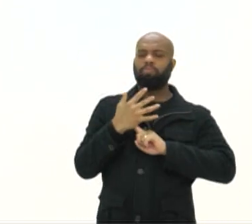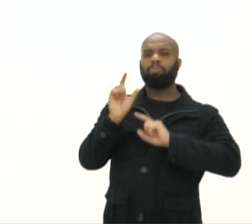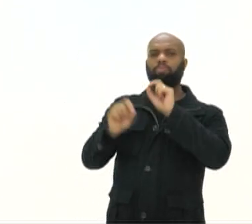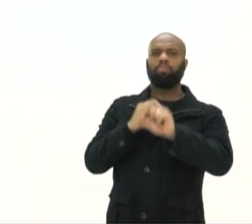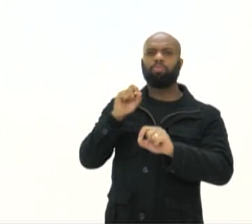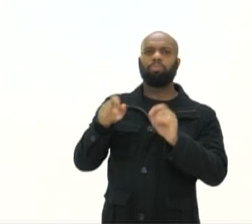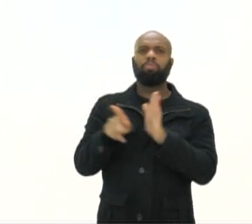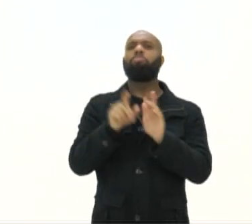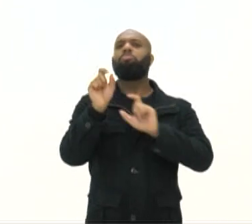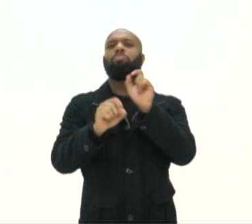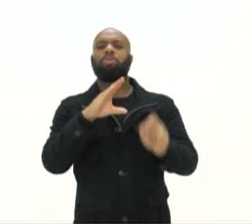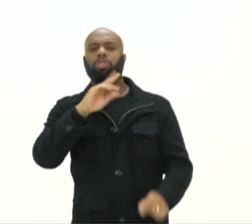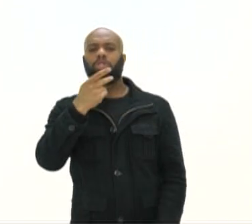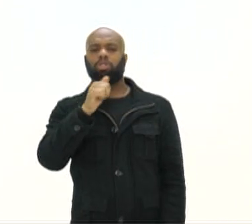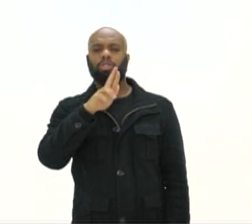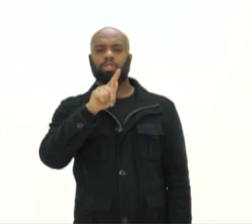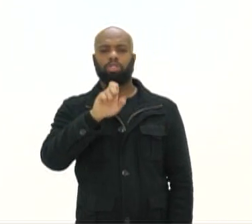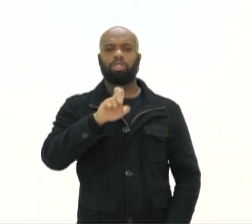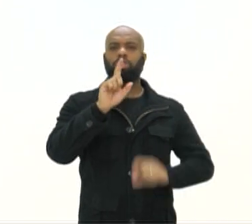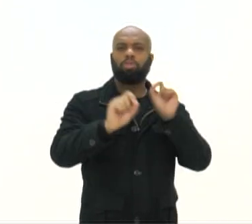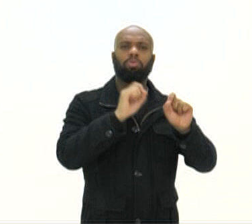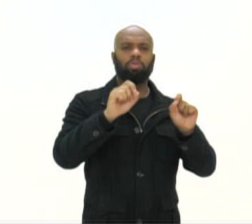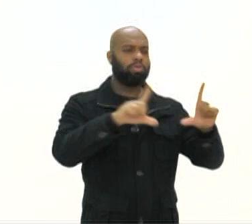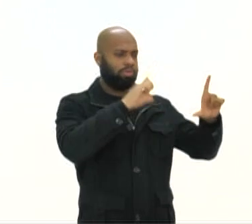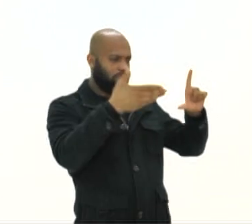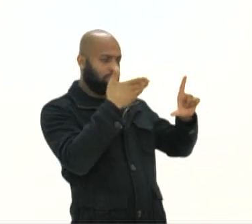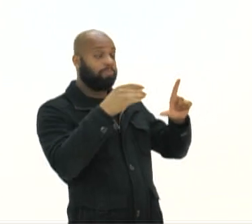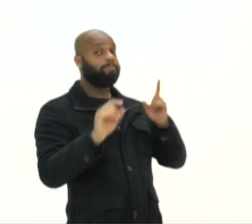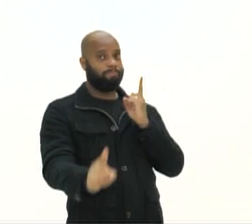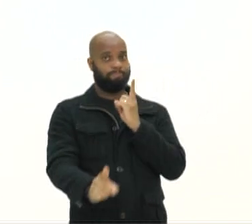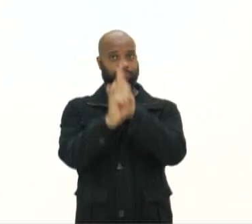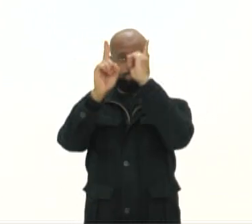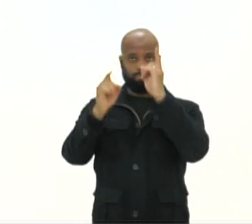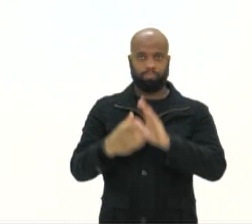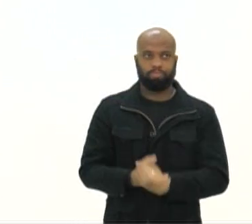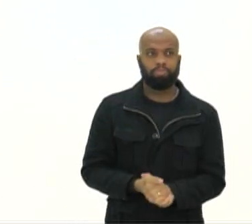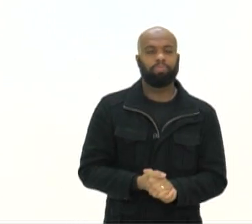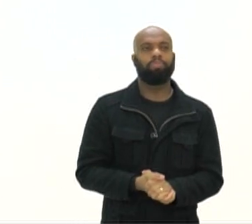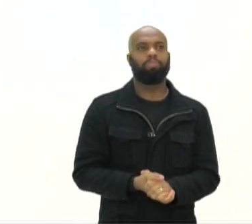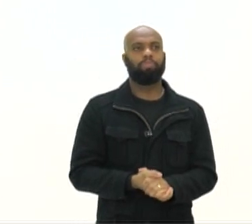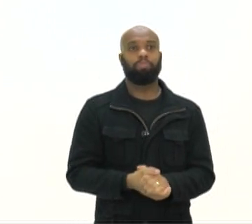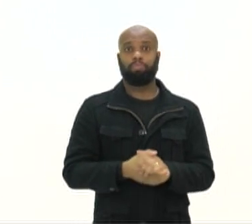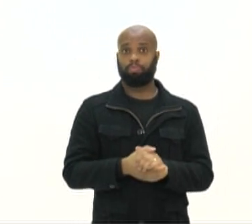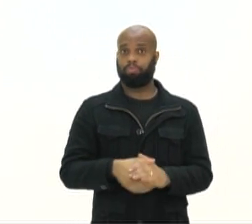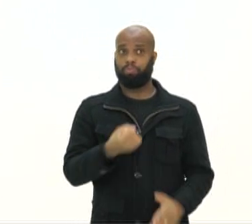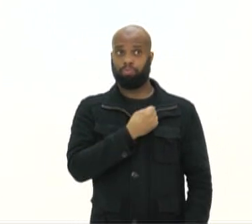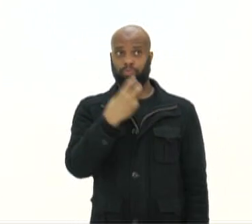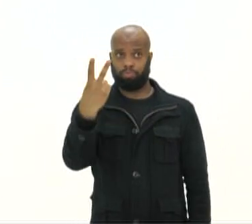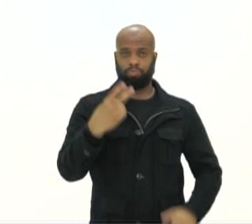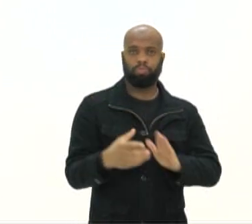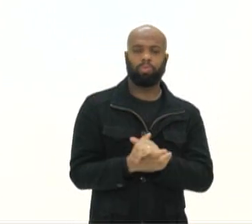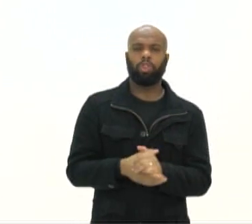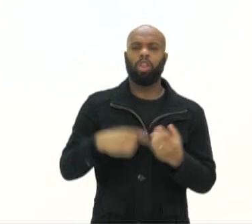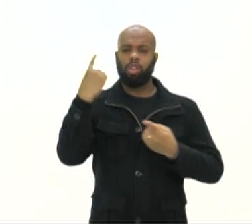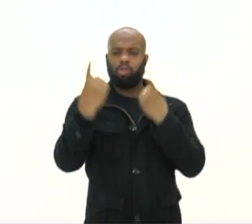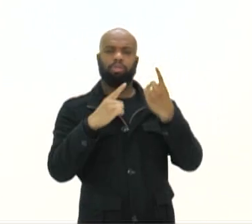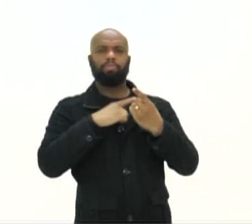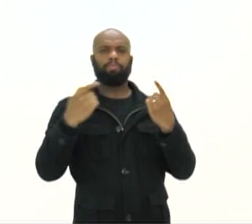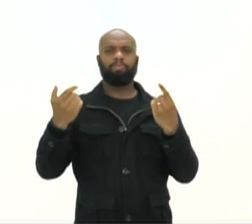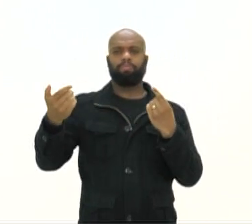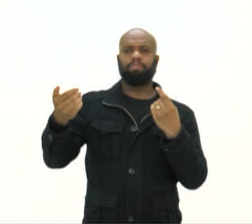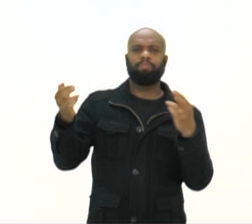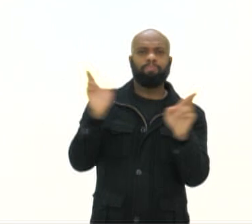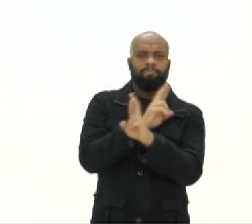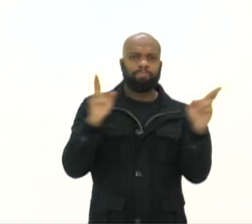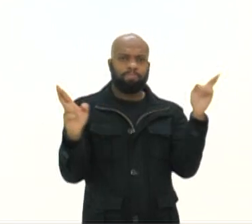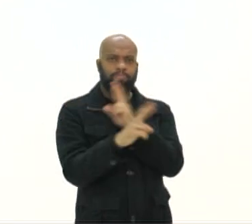uma charge, se é uma propaganda, enfim, eu quero a identificação dela. Número 2. Qual é a associação entre o texto